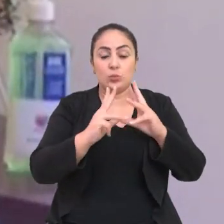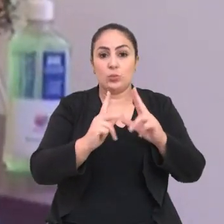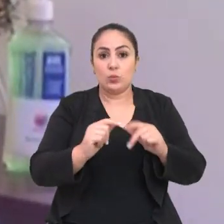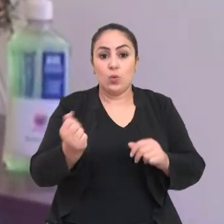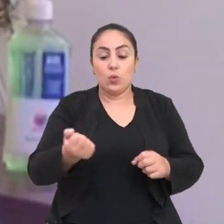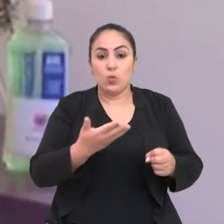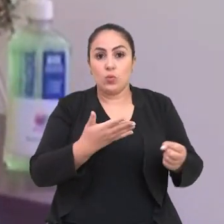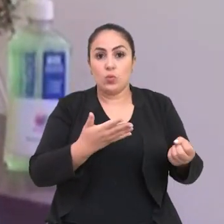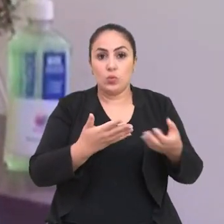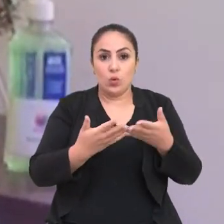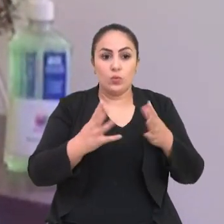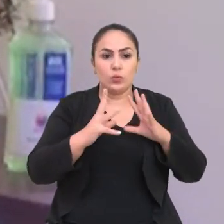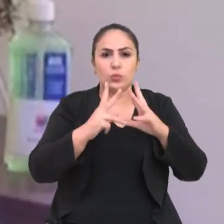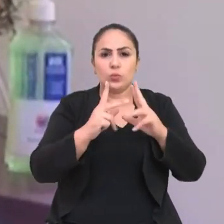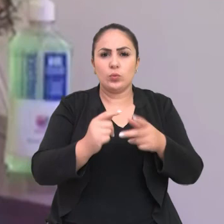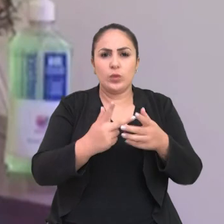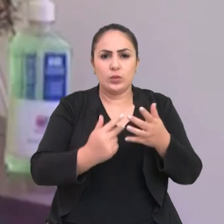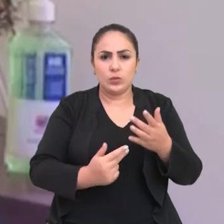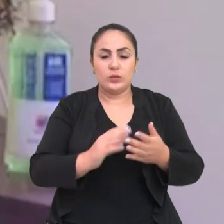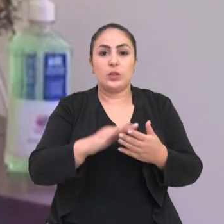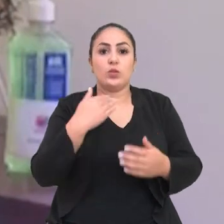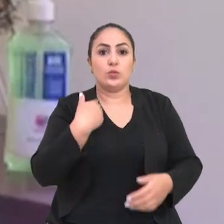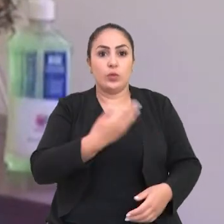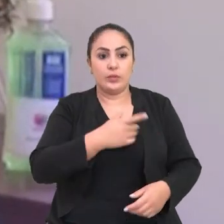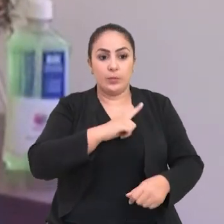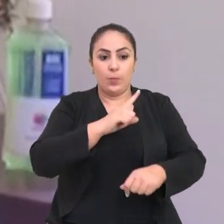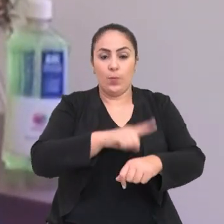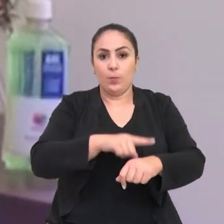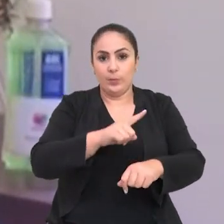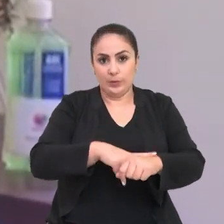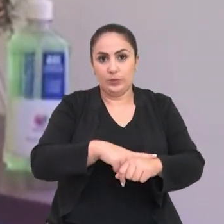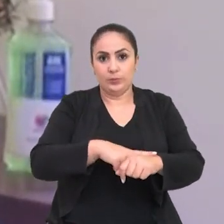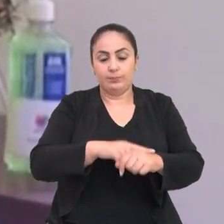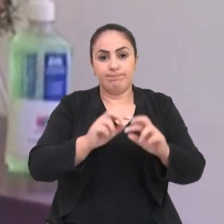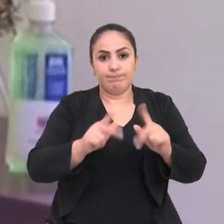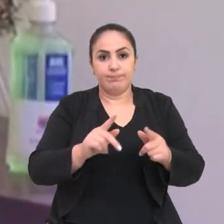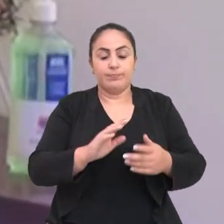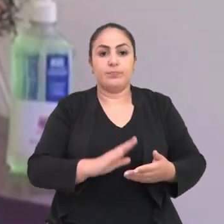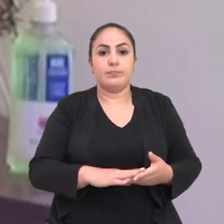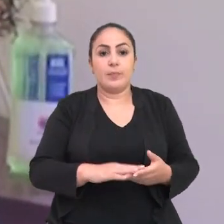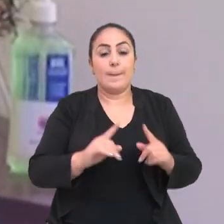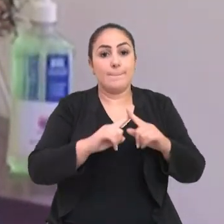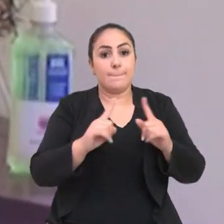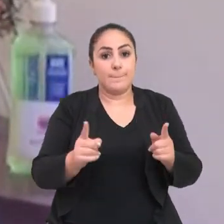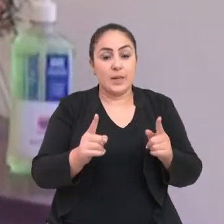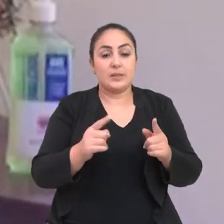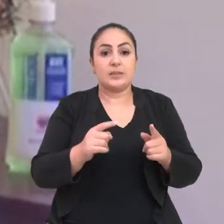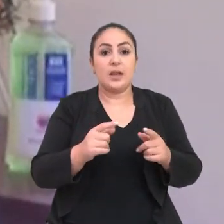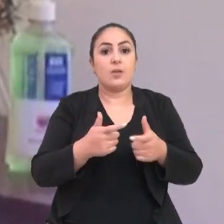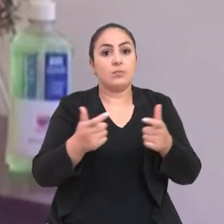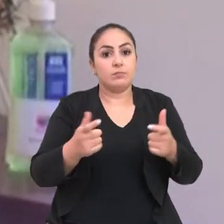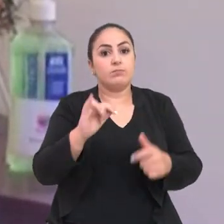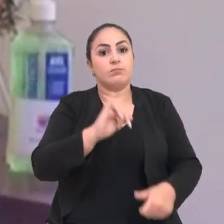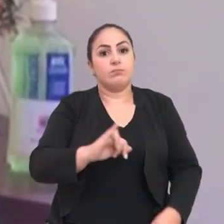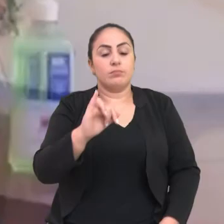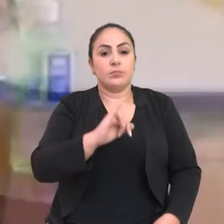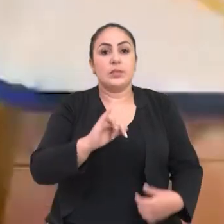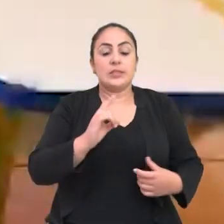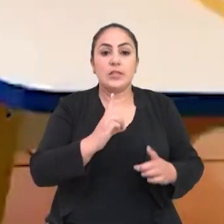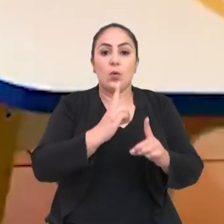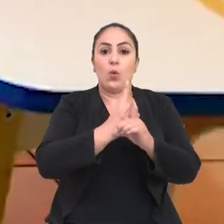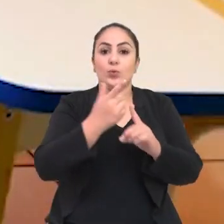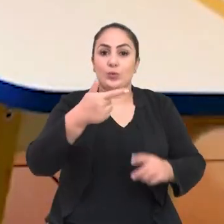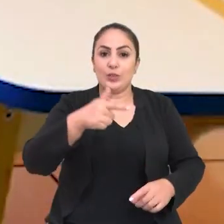a princípio é tudo novo, né, tudo novidade, a gente está vivendo um momento atípico, né. Mas assim, foi de